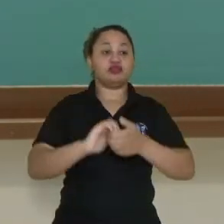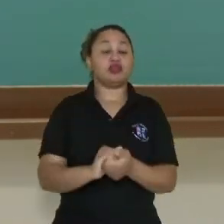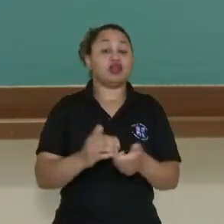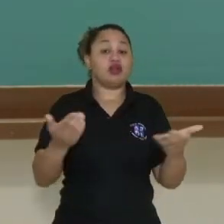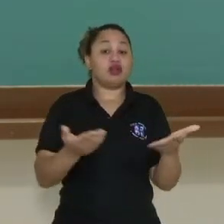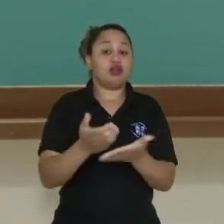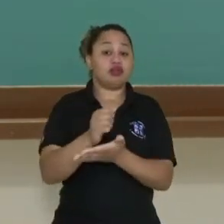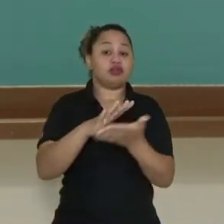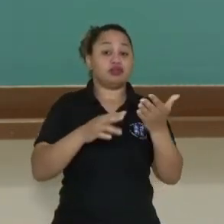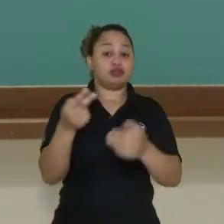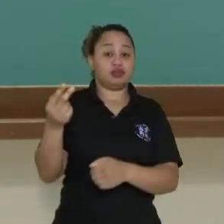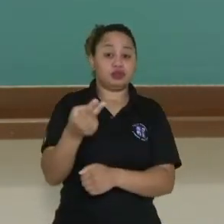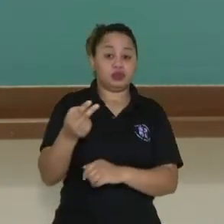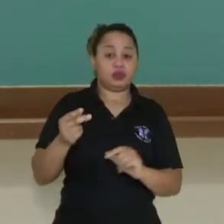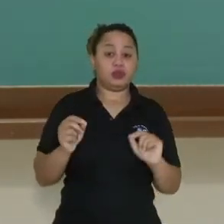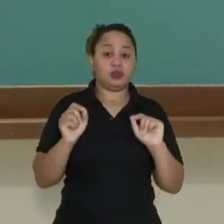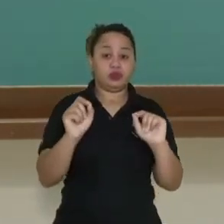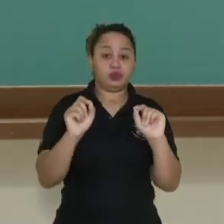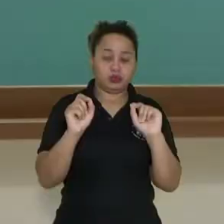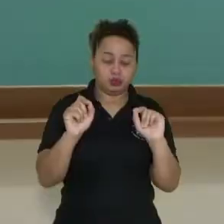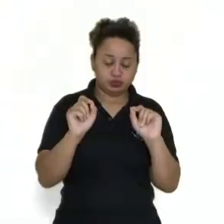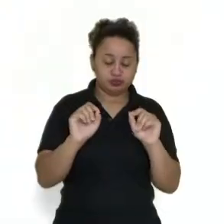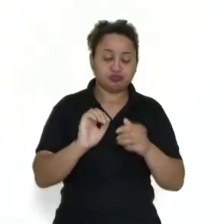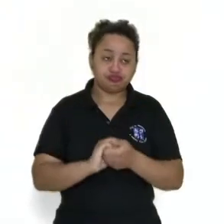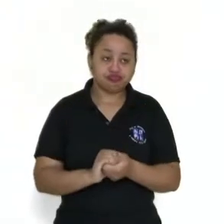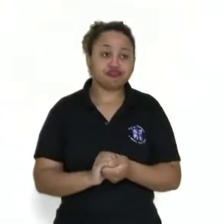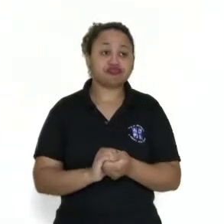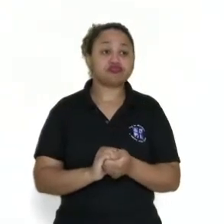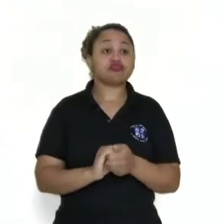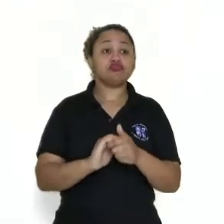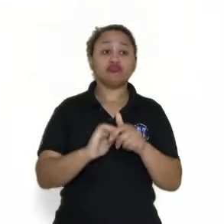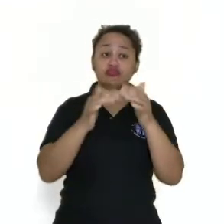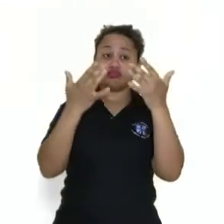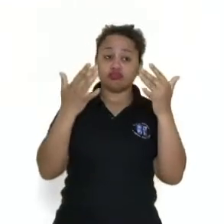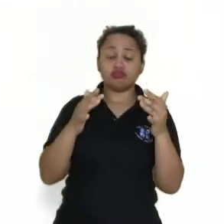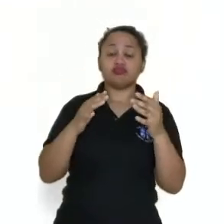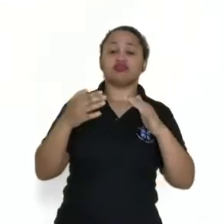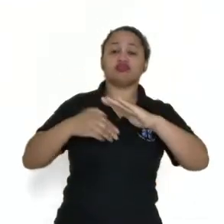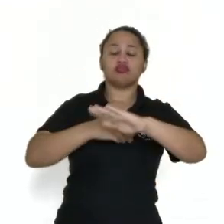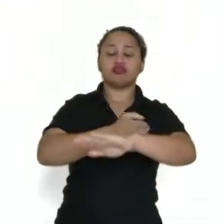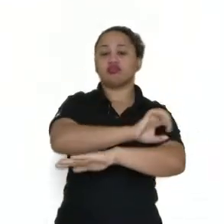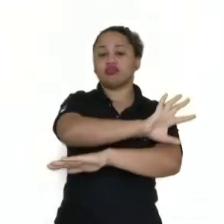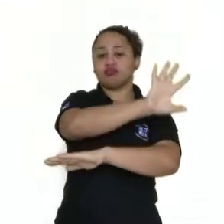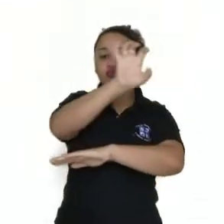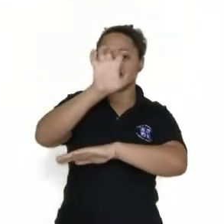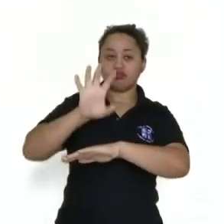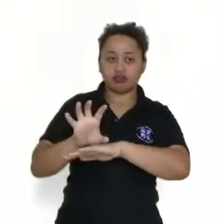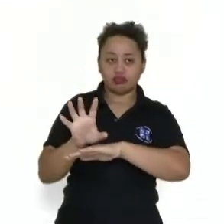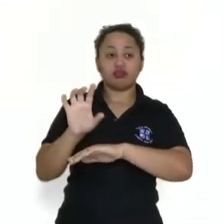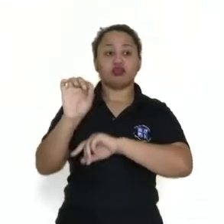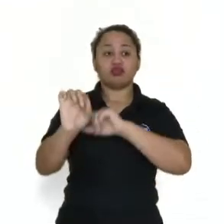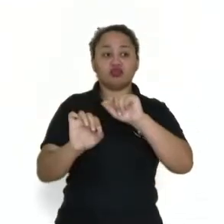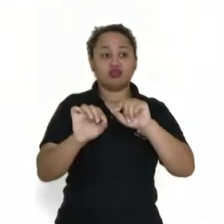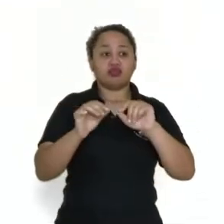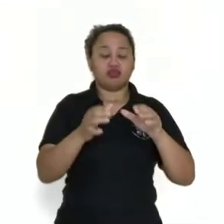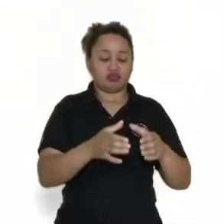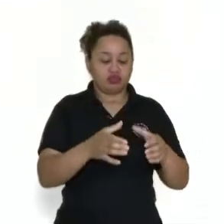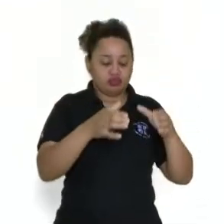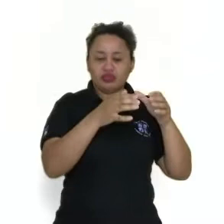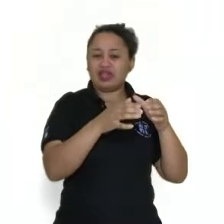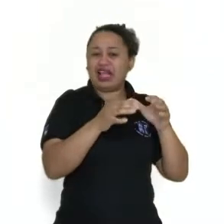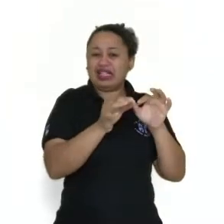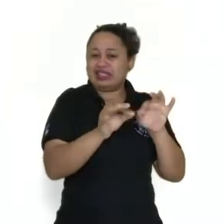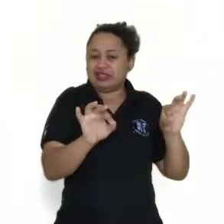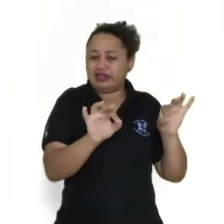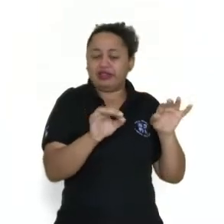segunda atividade aqui, atividade 2 para nós, analisando o ecossistema que você construiu, tá? Esse ecossistema é bem